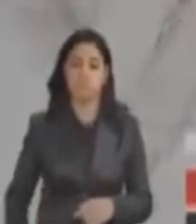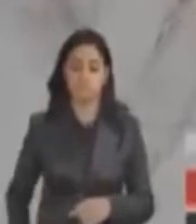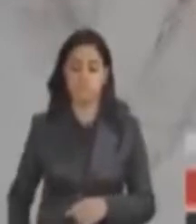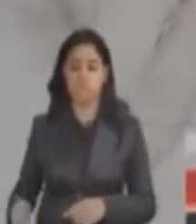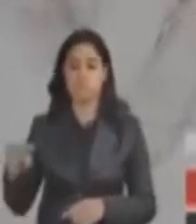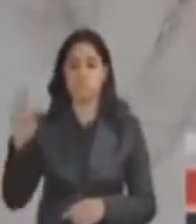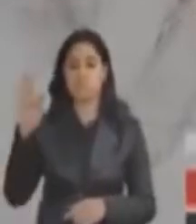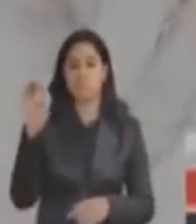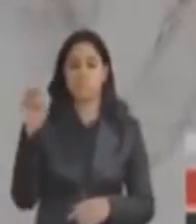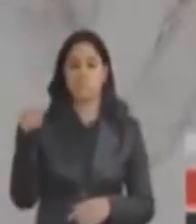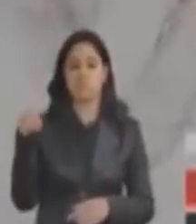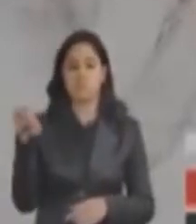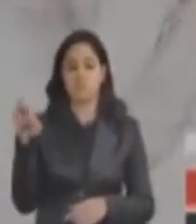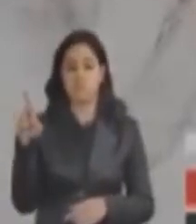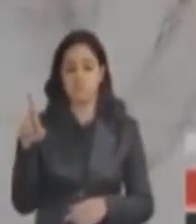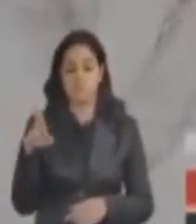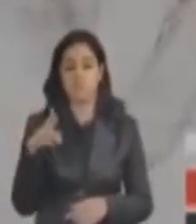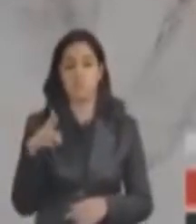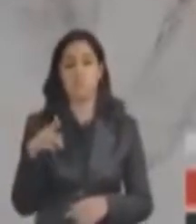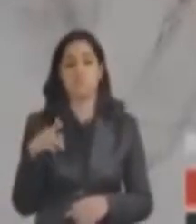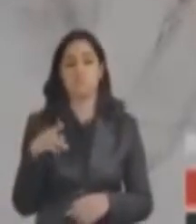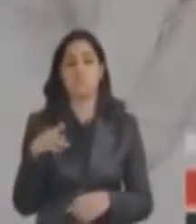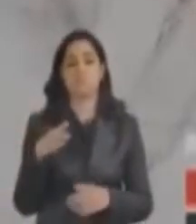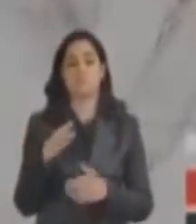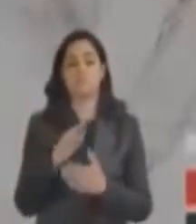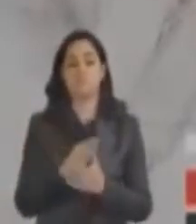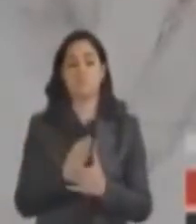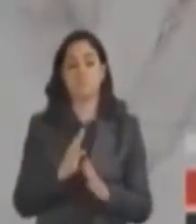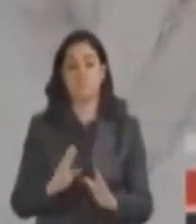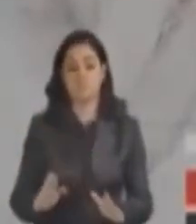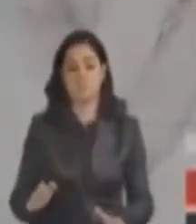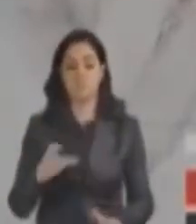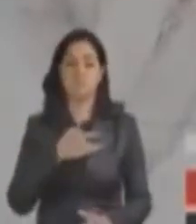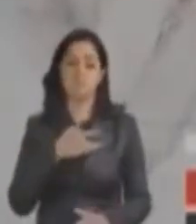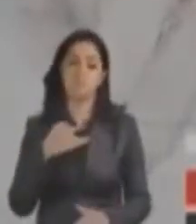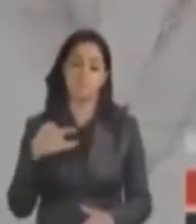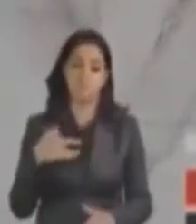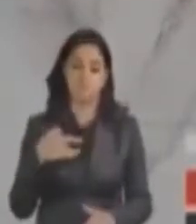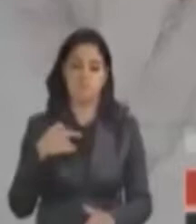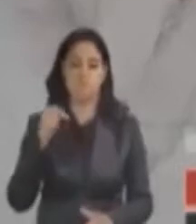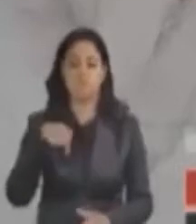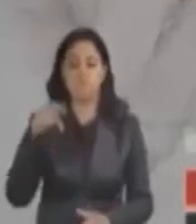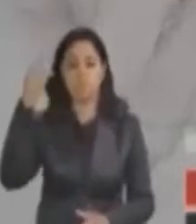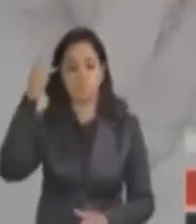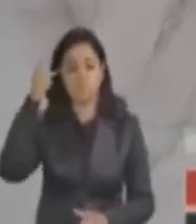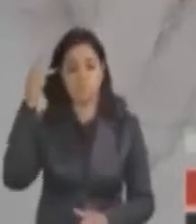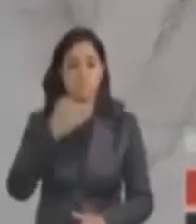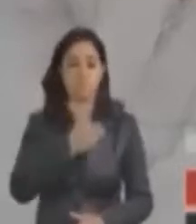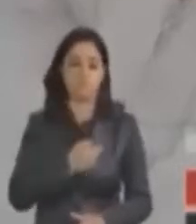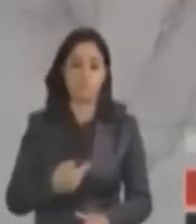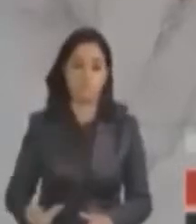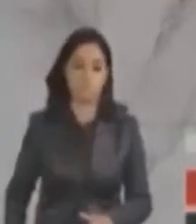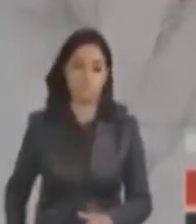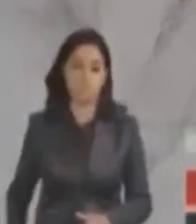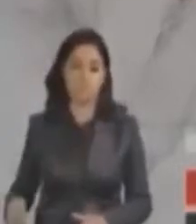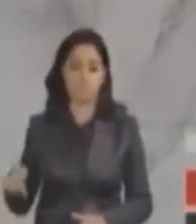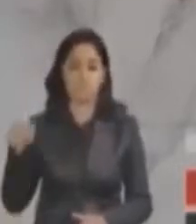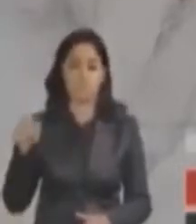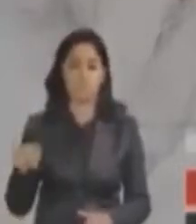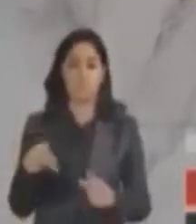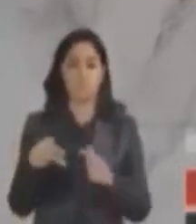áreas sociais sobretudo na saúde e aqui em são paulo com o governador essa dobradinha